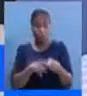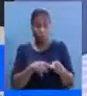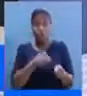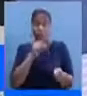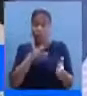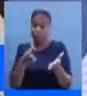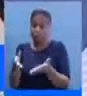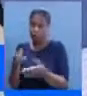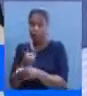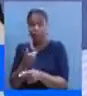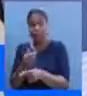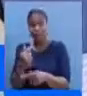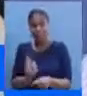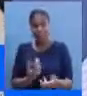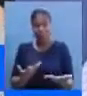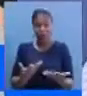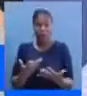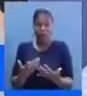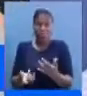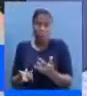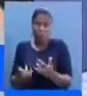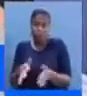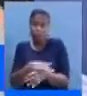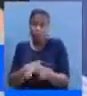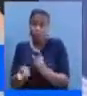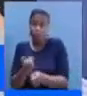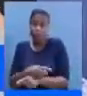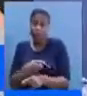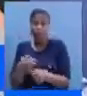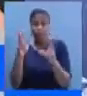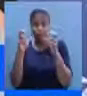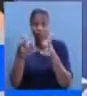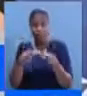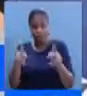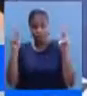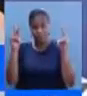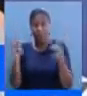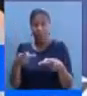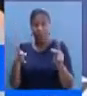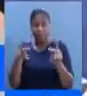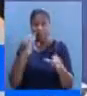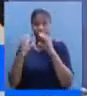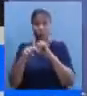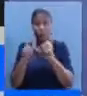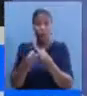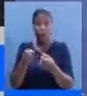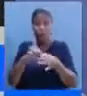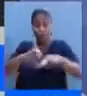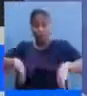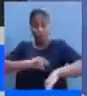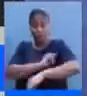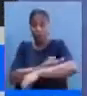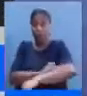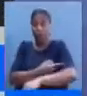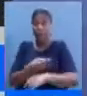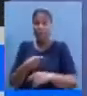favoreçam, mesmo que seja neste momento em contracorrente, questões como a liberdade de imprensa, como a separação de poderes